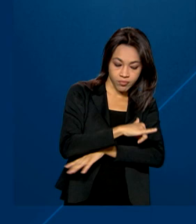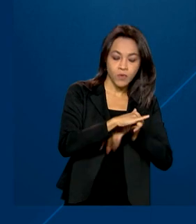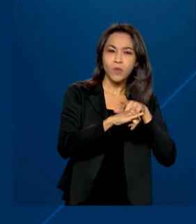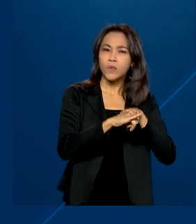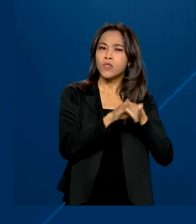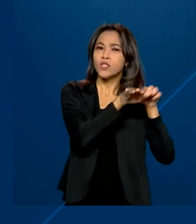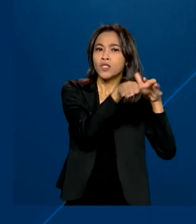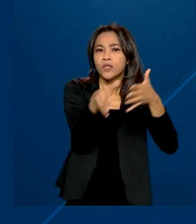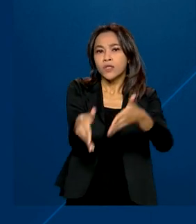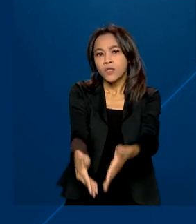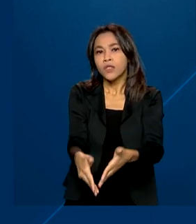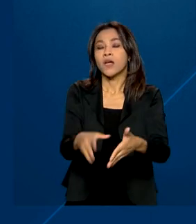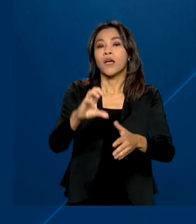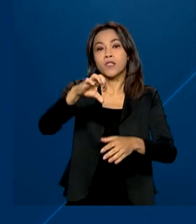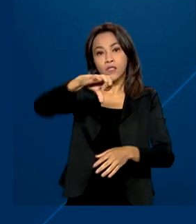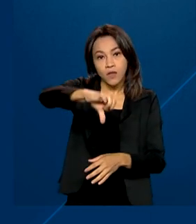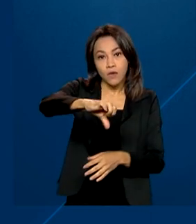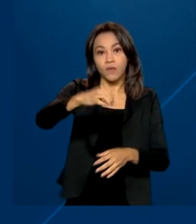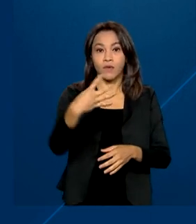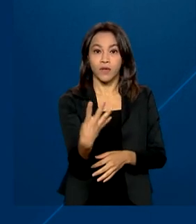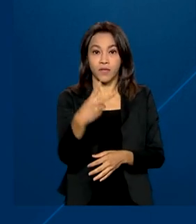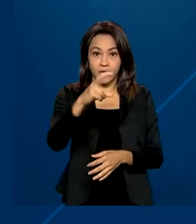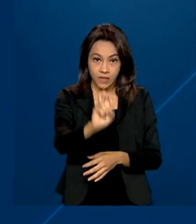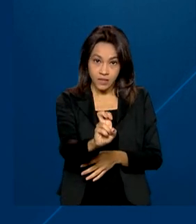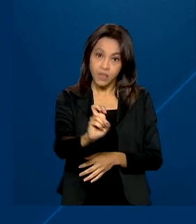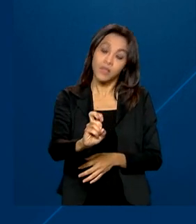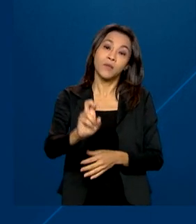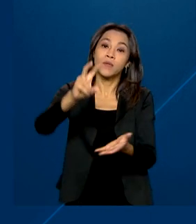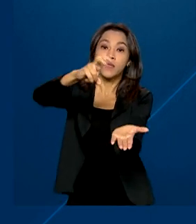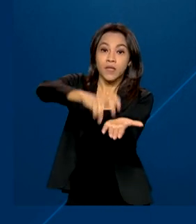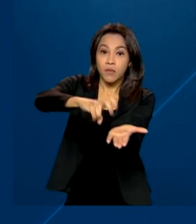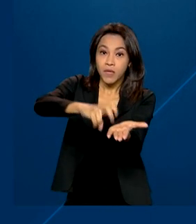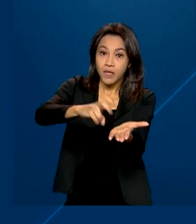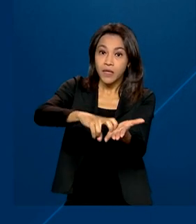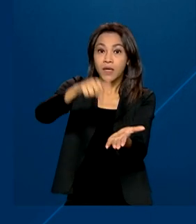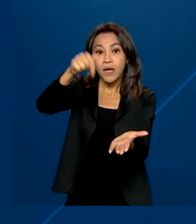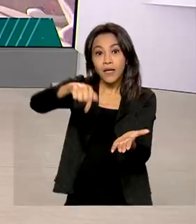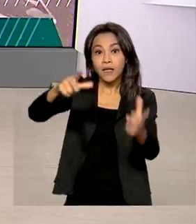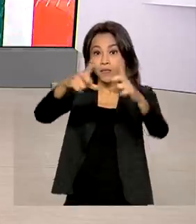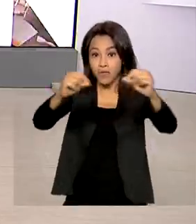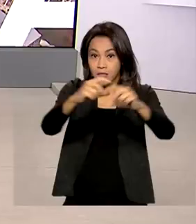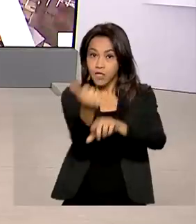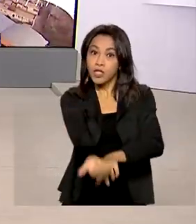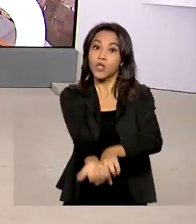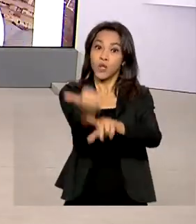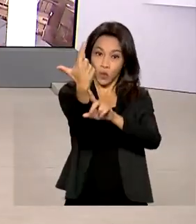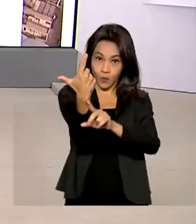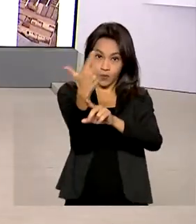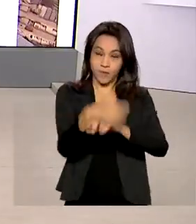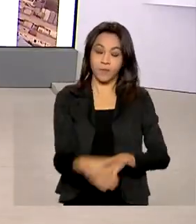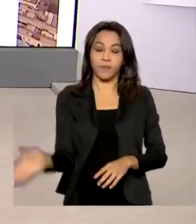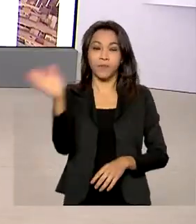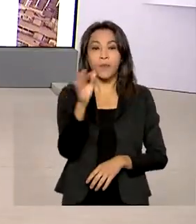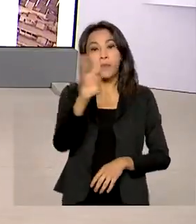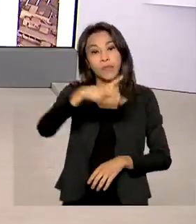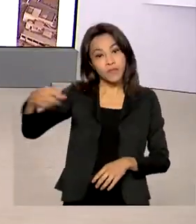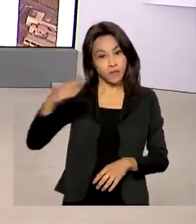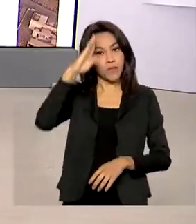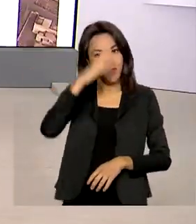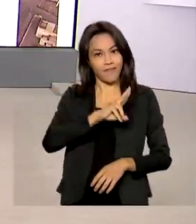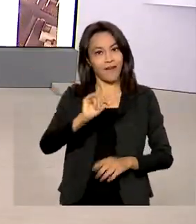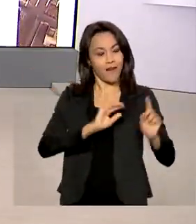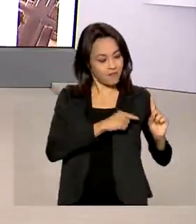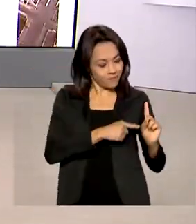volta das 9h45 da manhã e pousar em Brasília ao meio-dia. O presidente Jair Bolsonaro vai